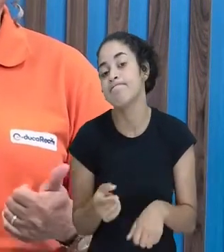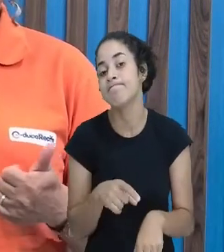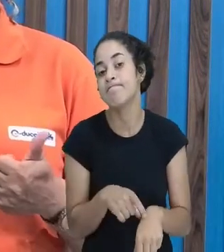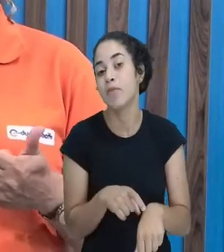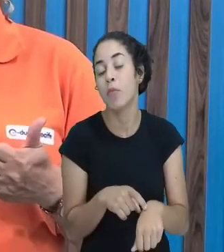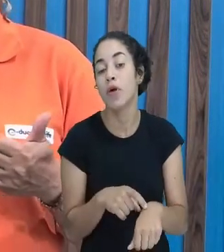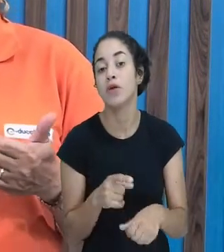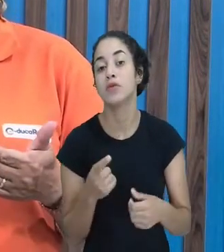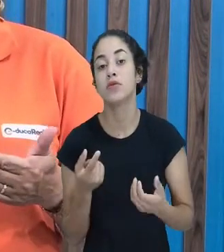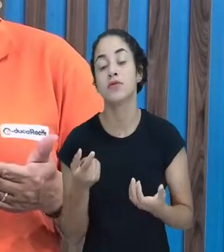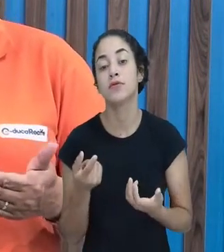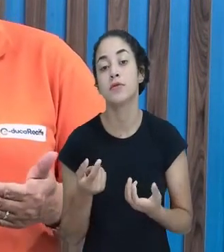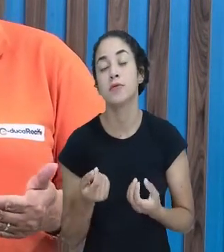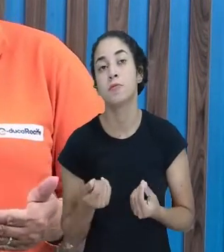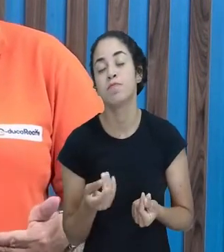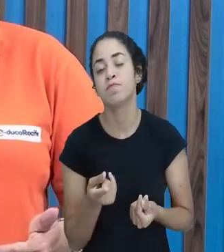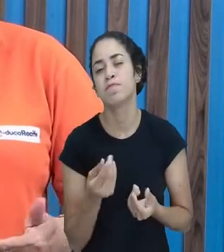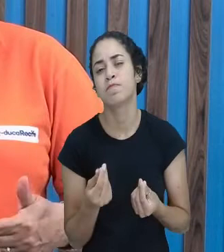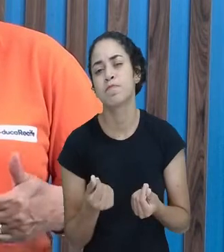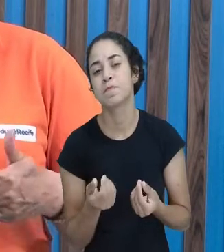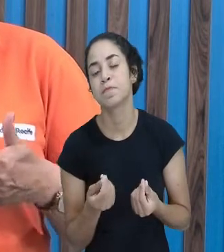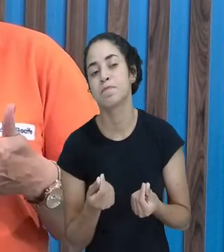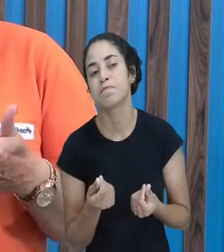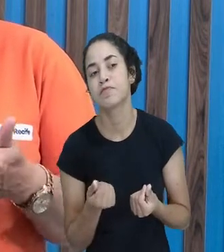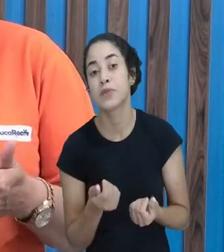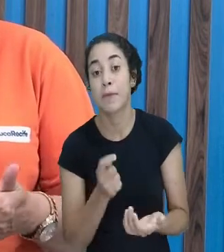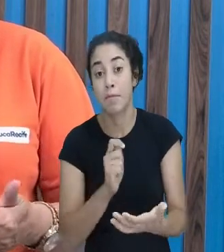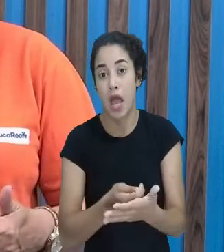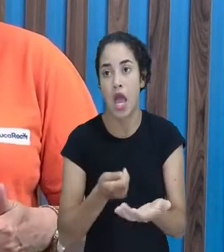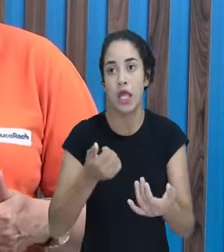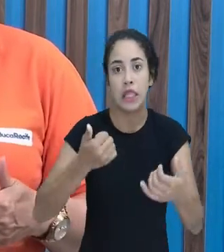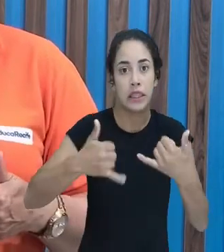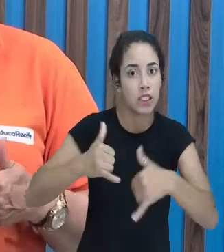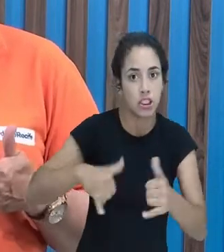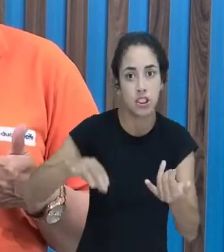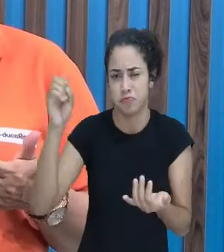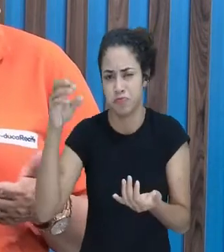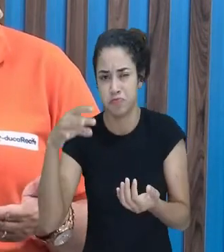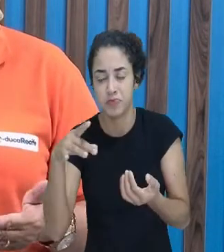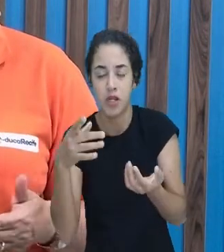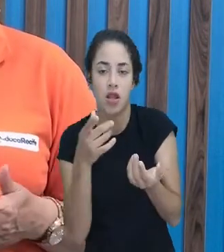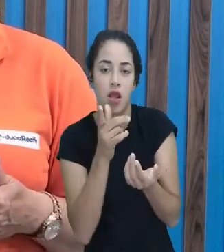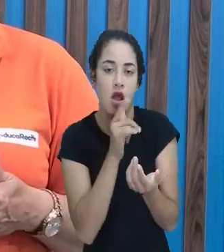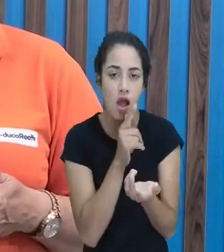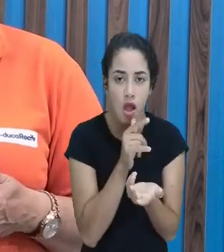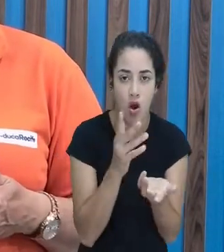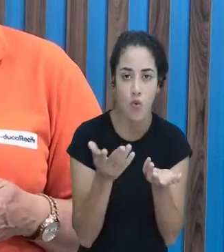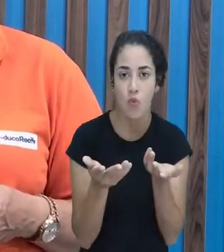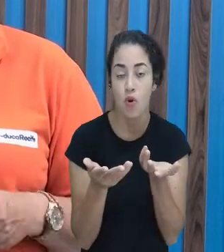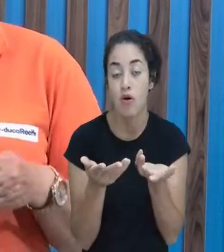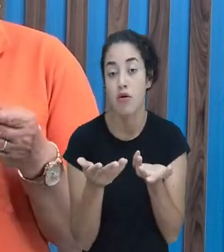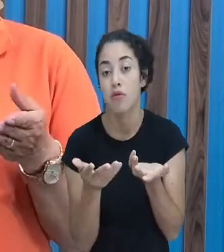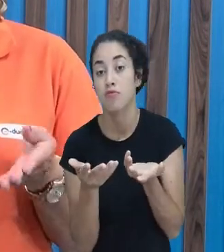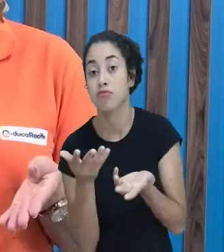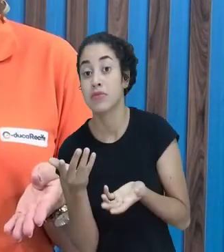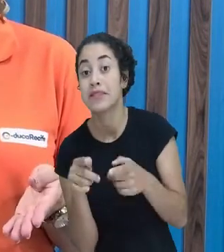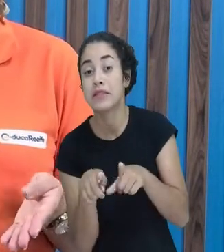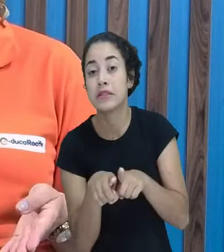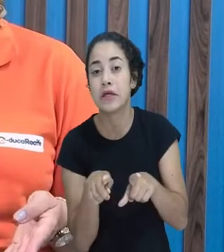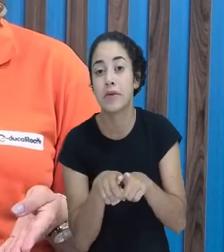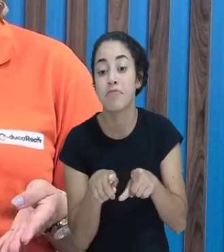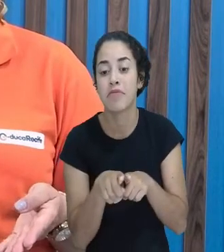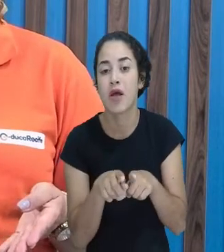você tem que pagar energia, pagar água, tá certo? E pagar